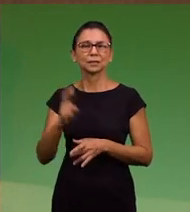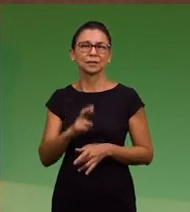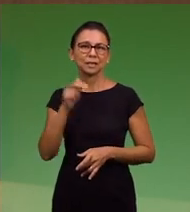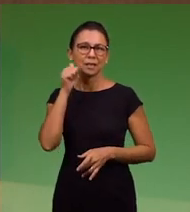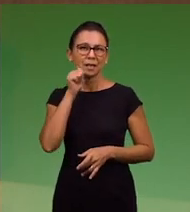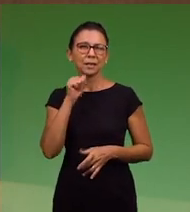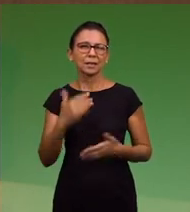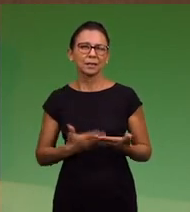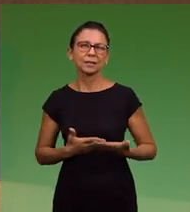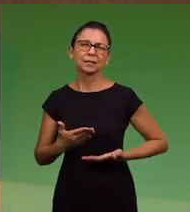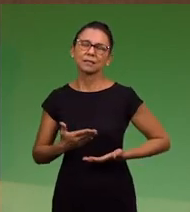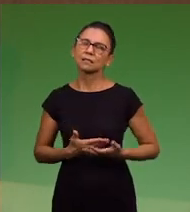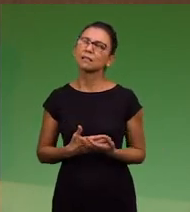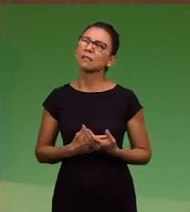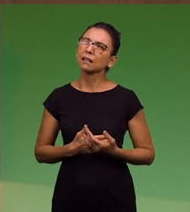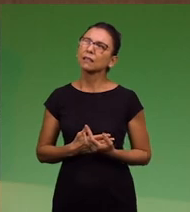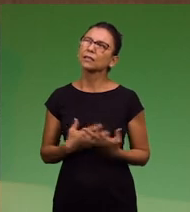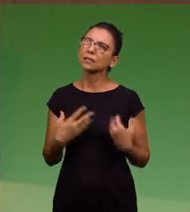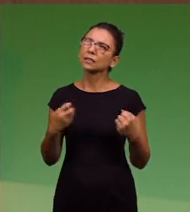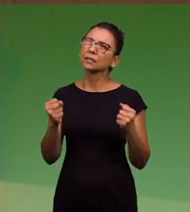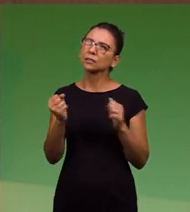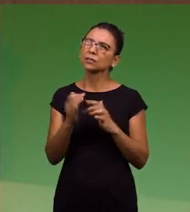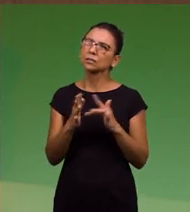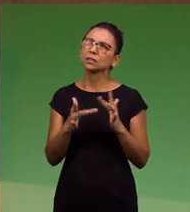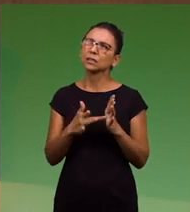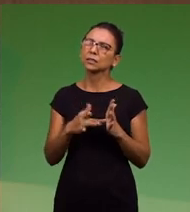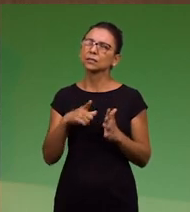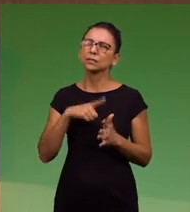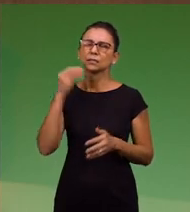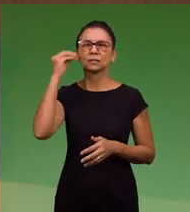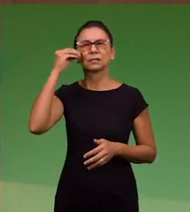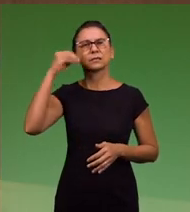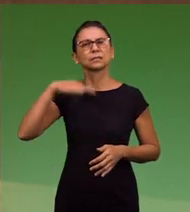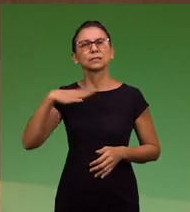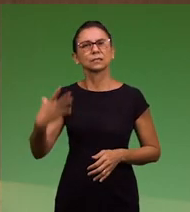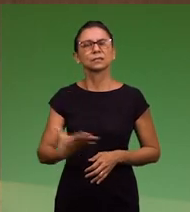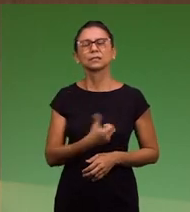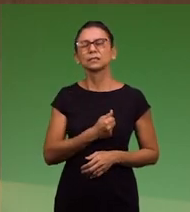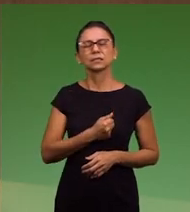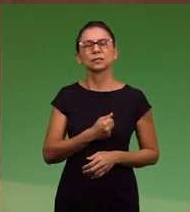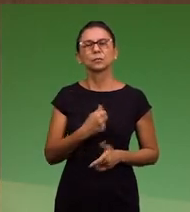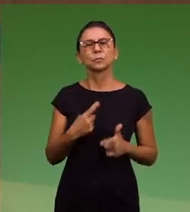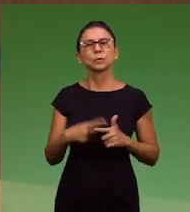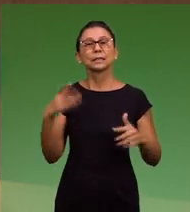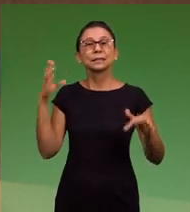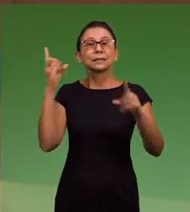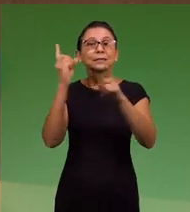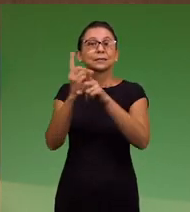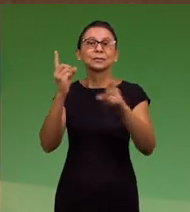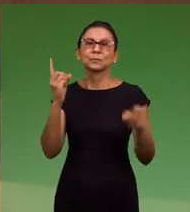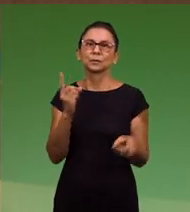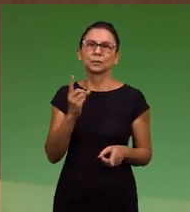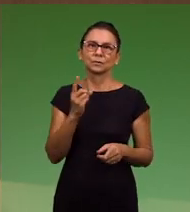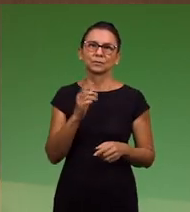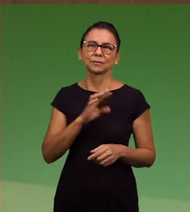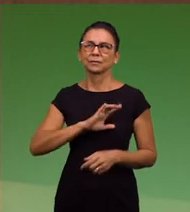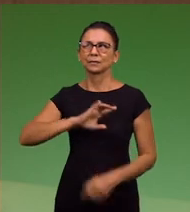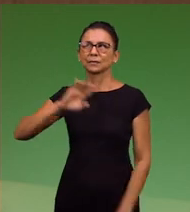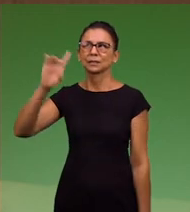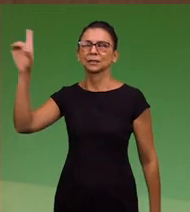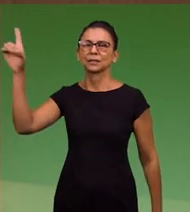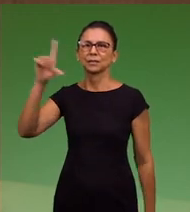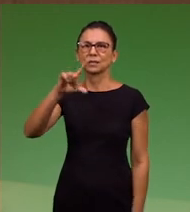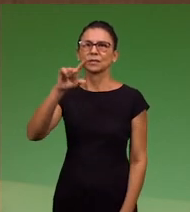ela se decidiu pelo Senhor, teve uma experiência de salvação, porque ela descobriu que Deus a elegeu. Mas ela passou